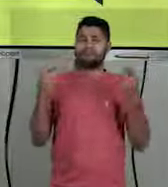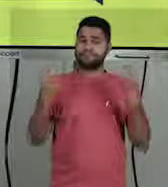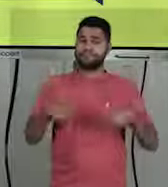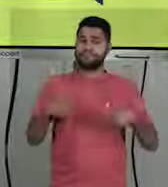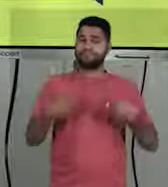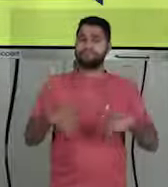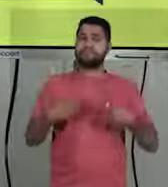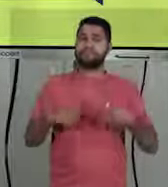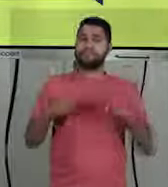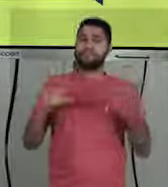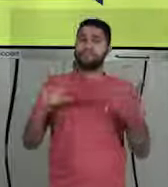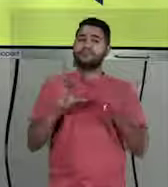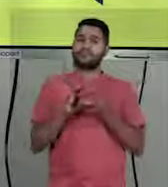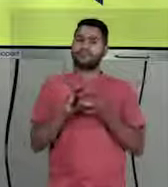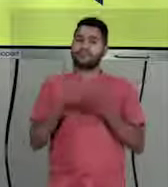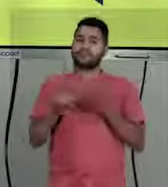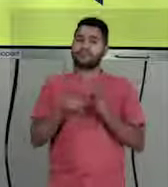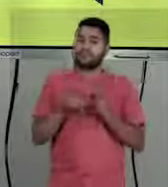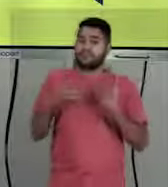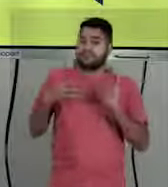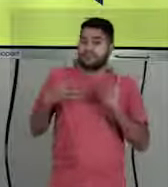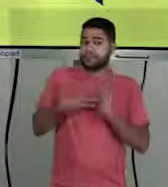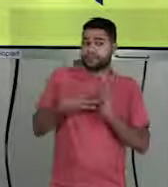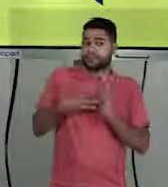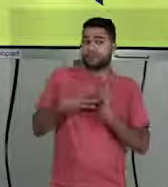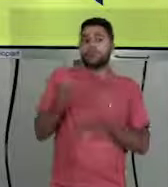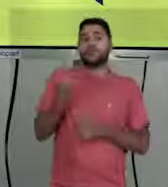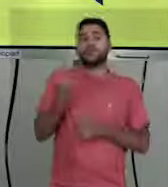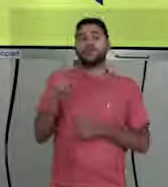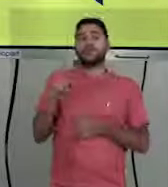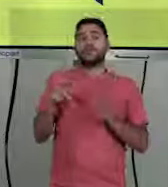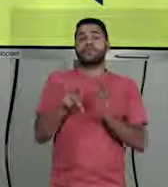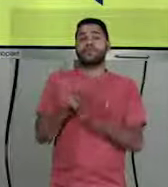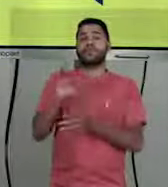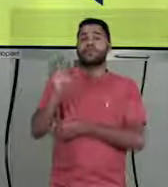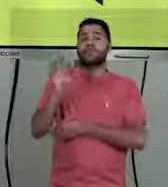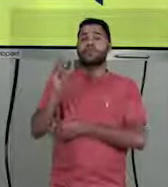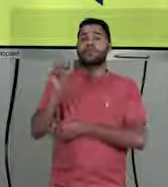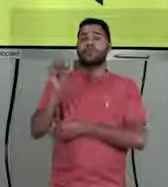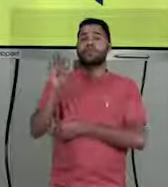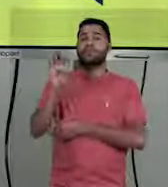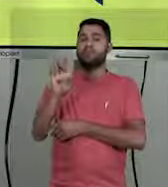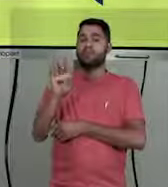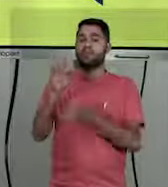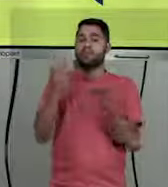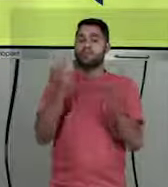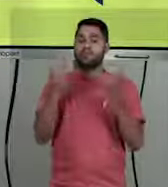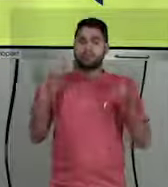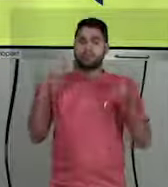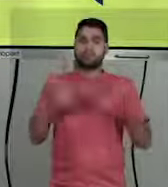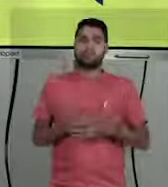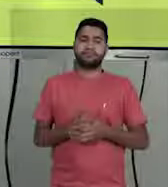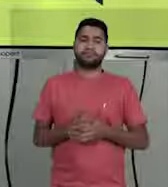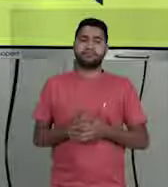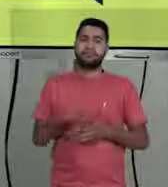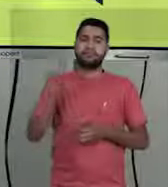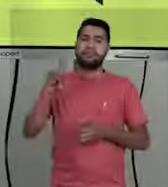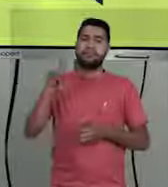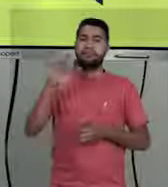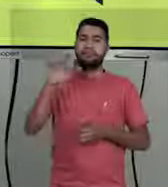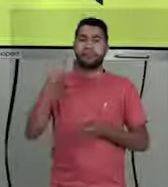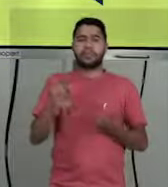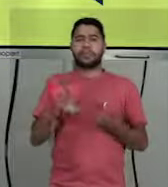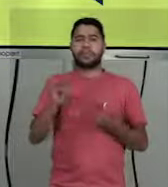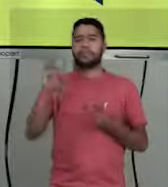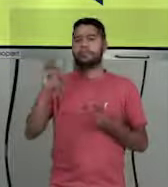estar ligados a uma tomada ou então a uma fonte de energia, né, um gerador, como a pilha, uma bateria, para